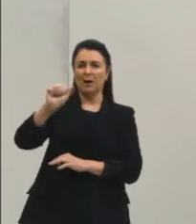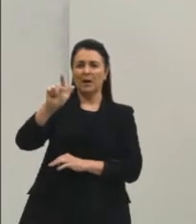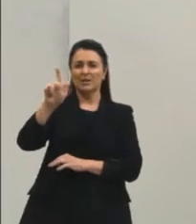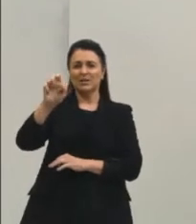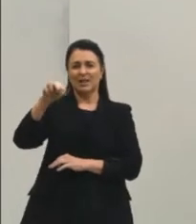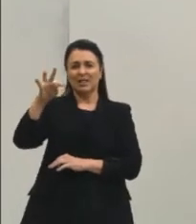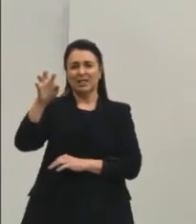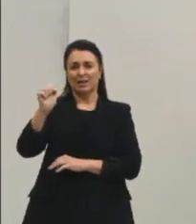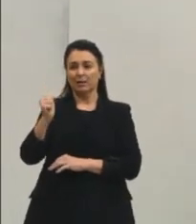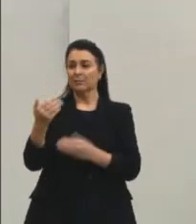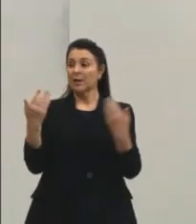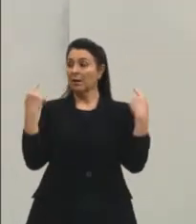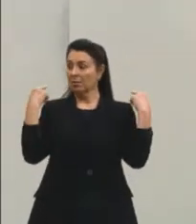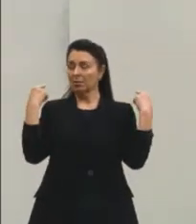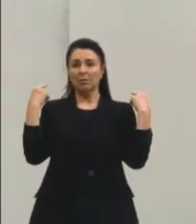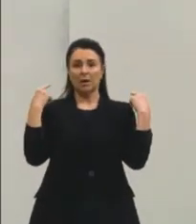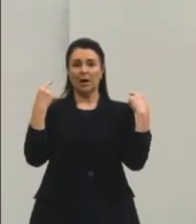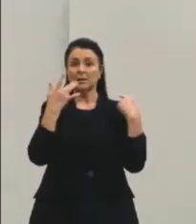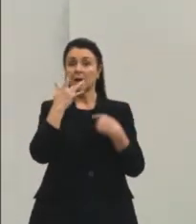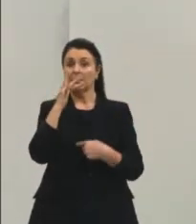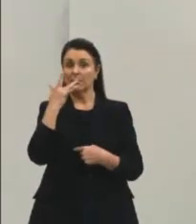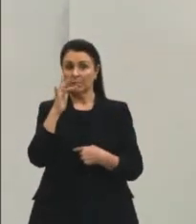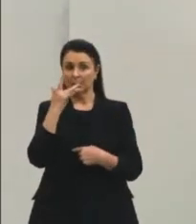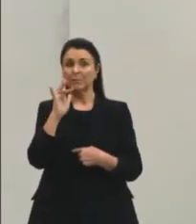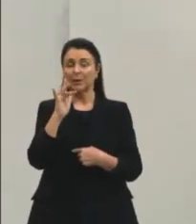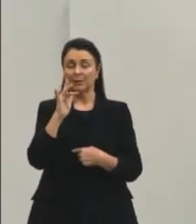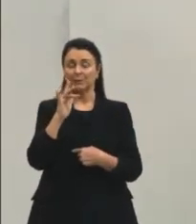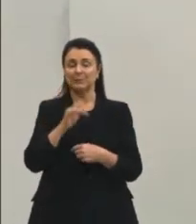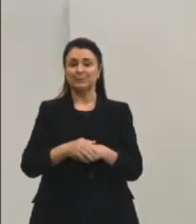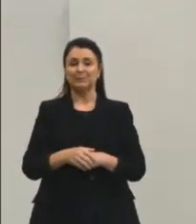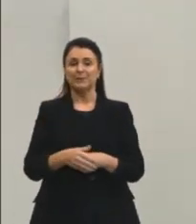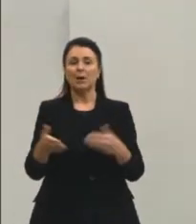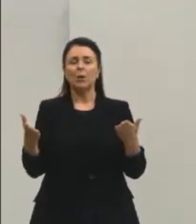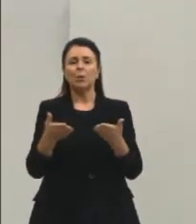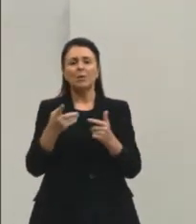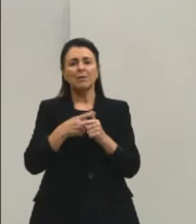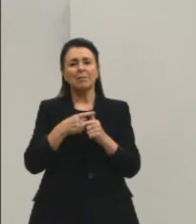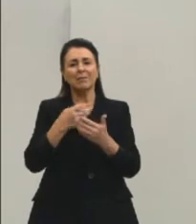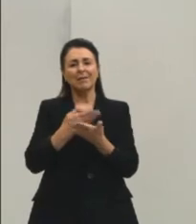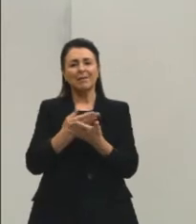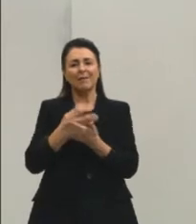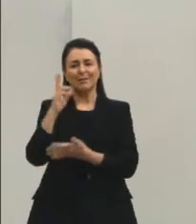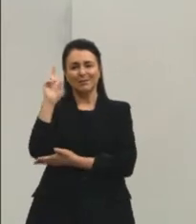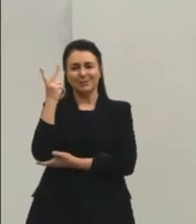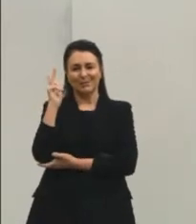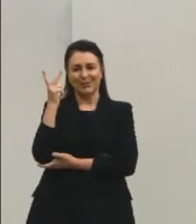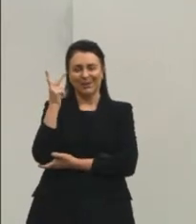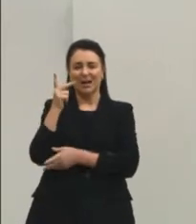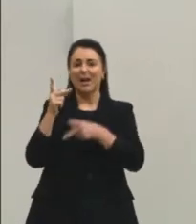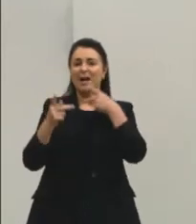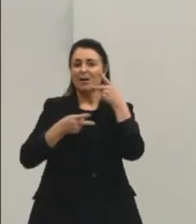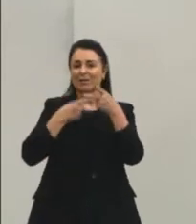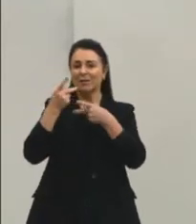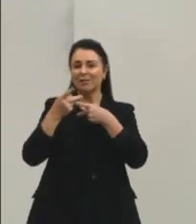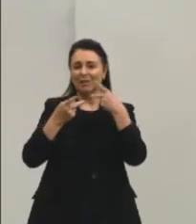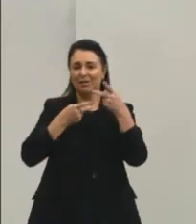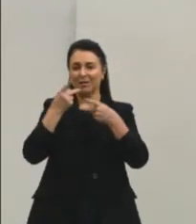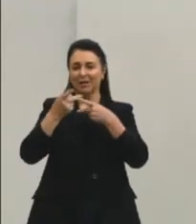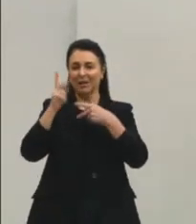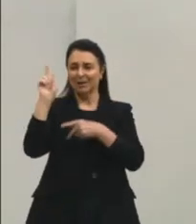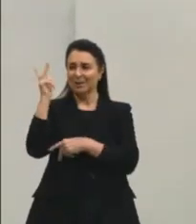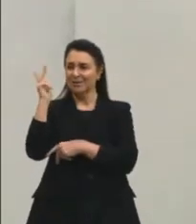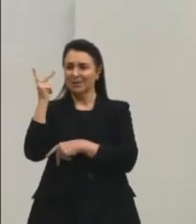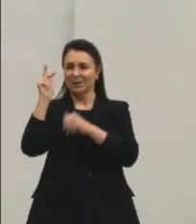atrás é branco nas 4 branco no premem Então hoje a nossa primeira aula de história entre a falar sobre a história do Brasil